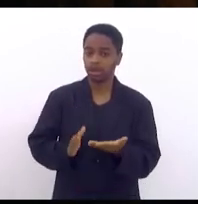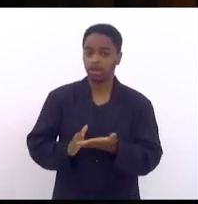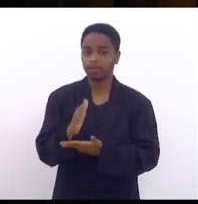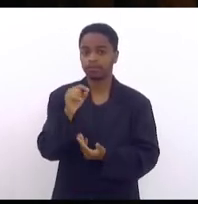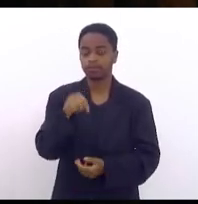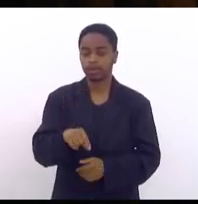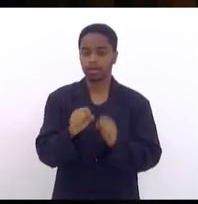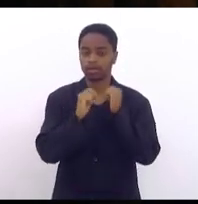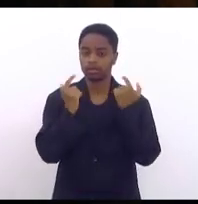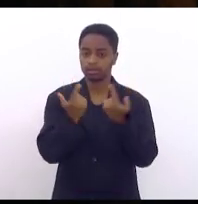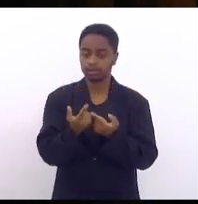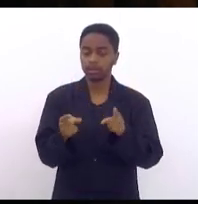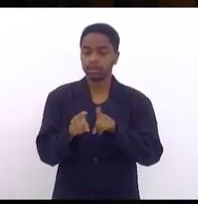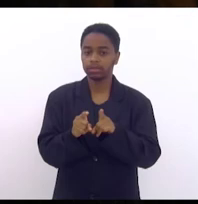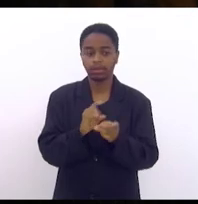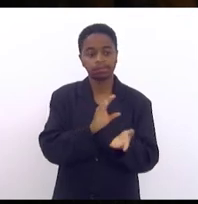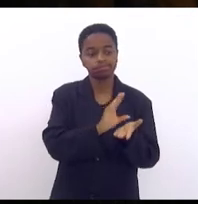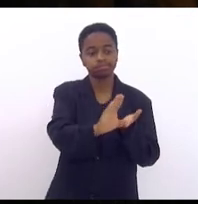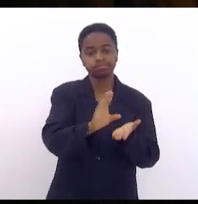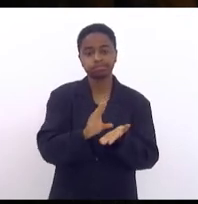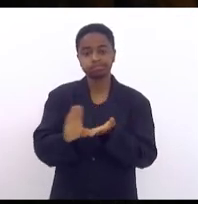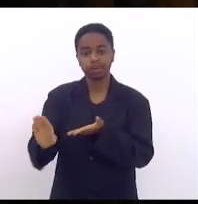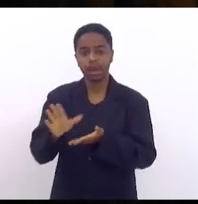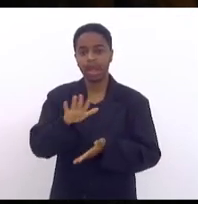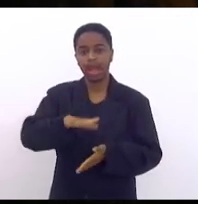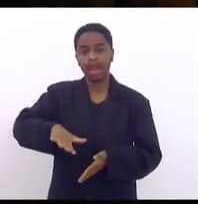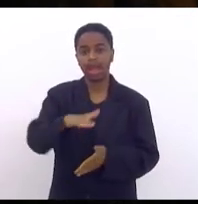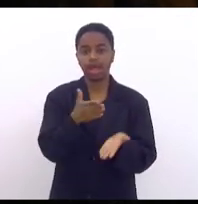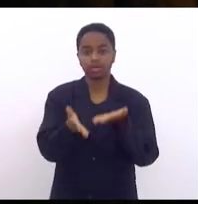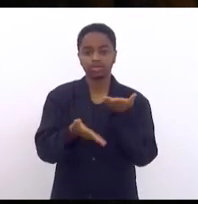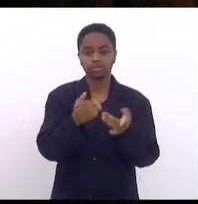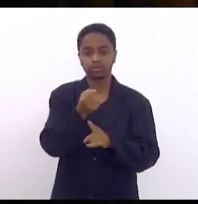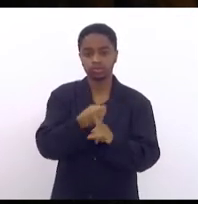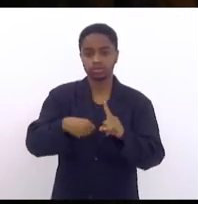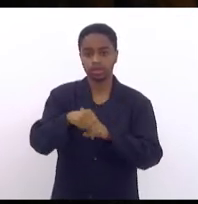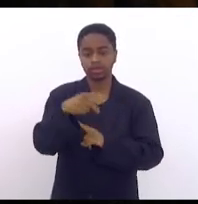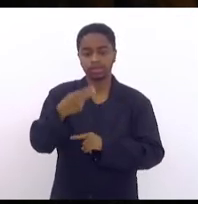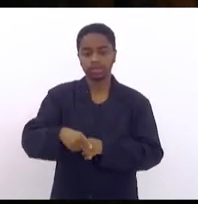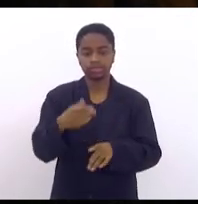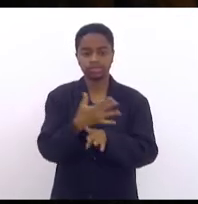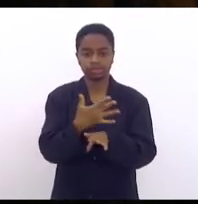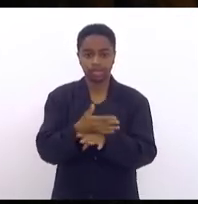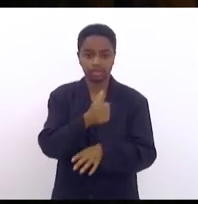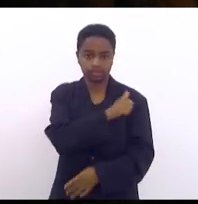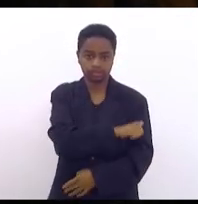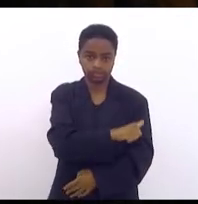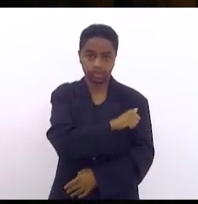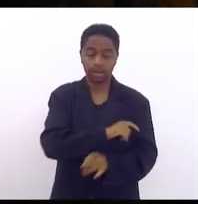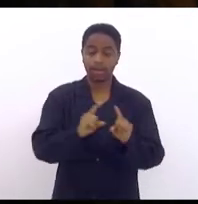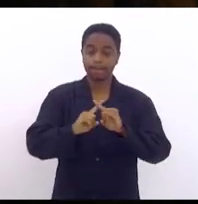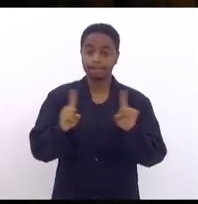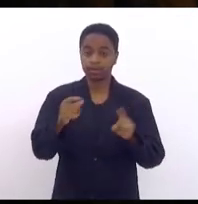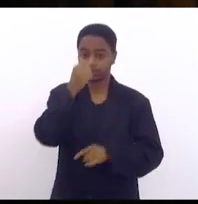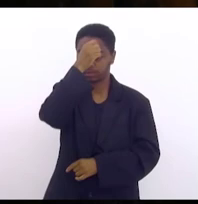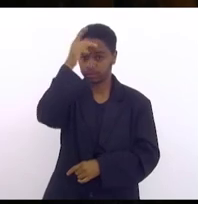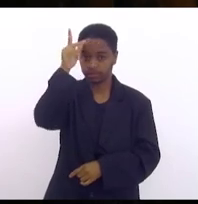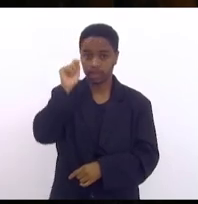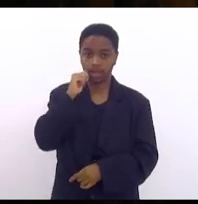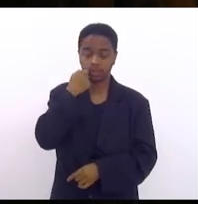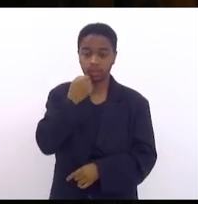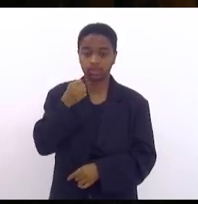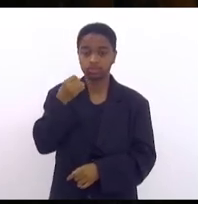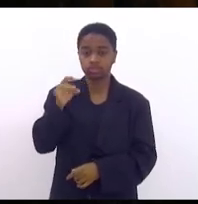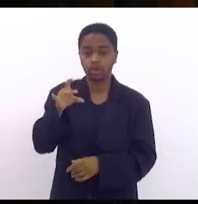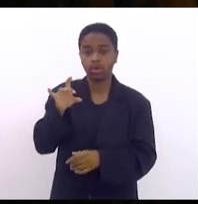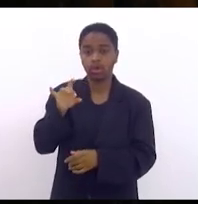nessa casa e destinados para a assistência social do município do Rio de Janeiro e que o senhor Eduardo Paes botou no